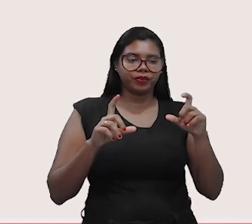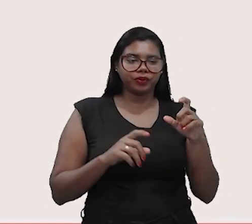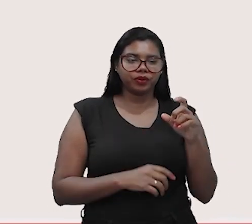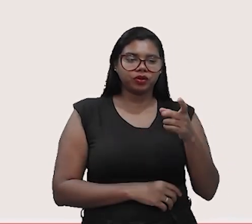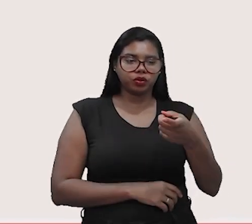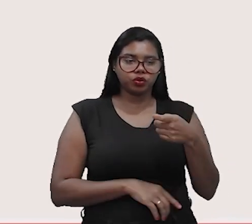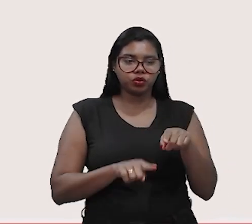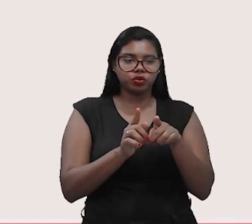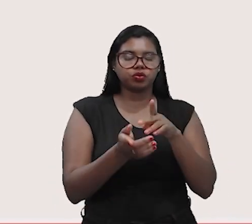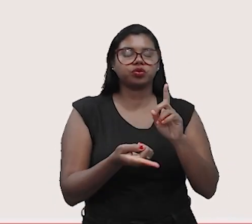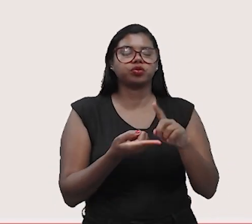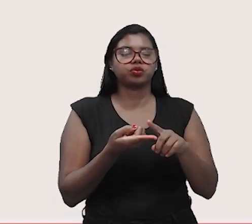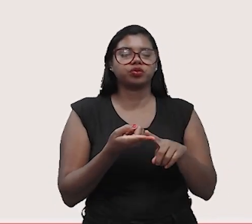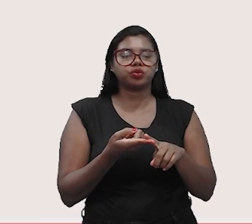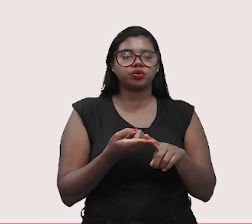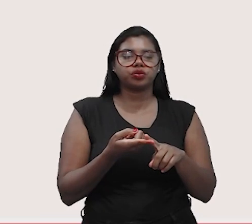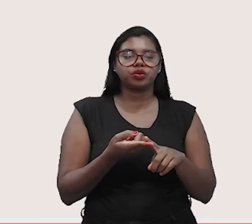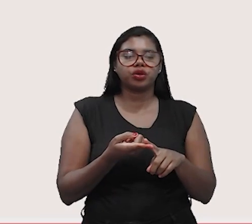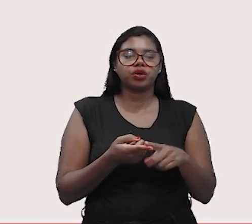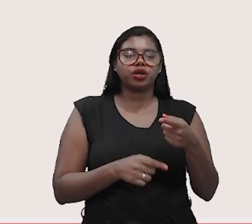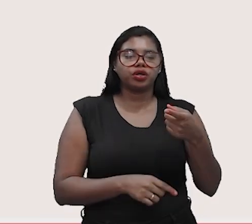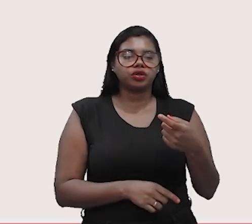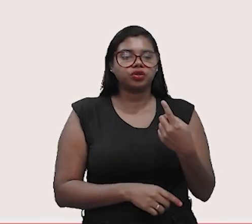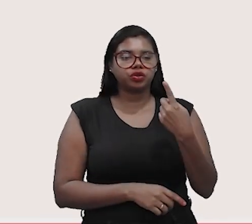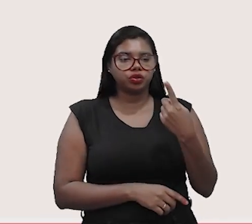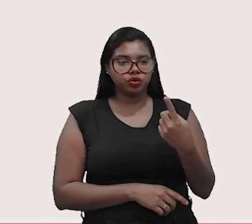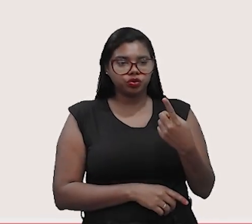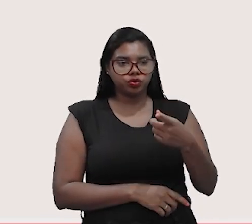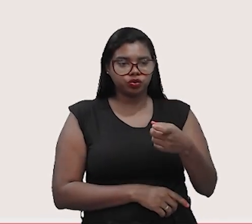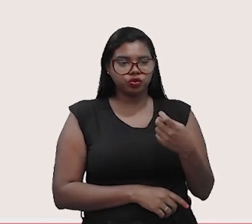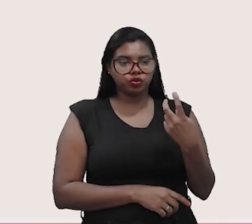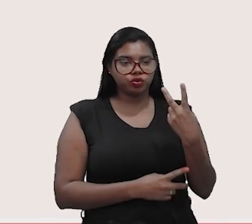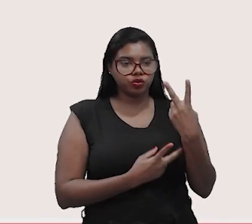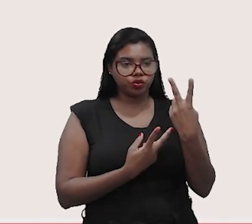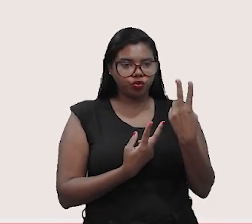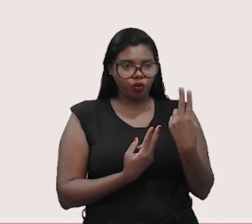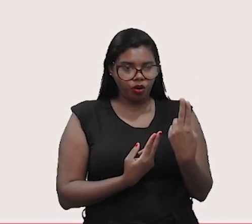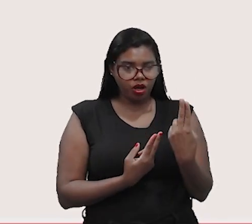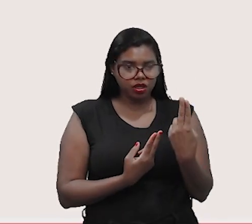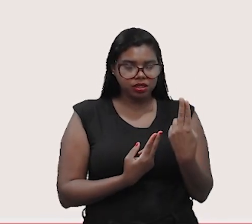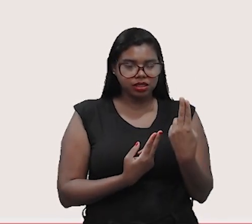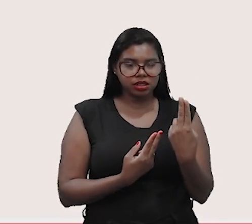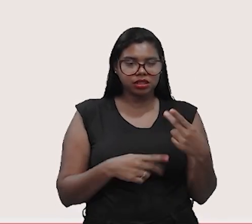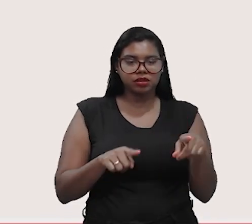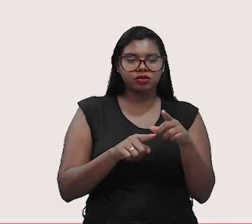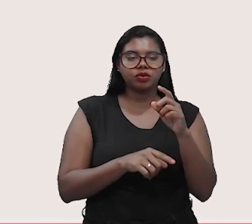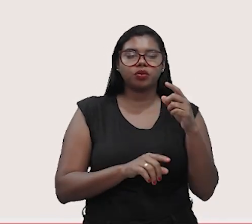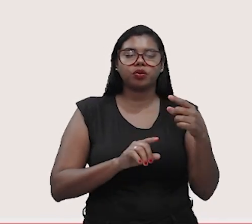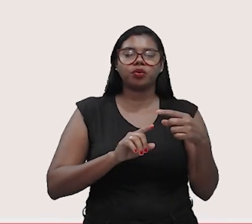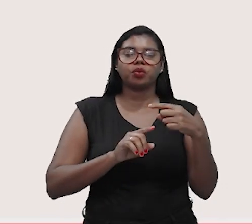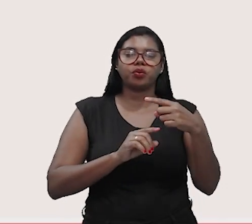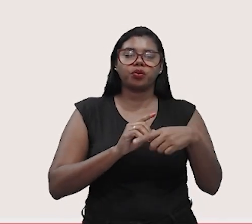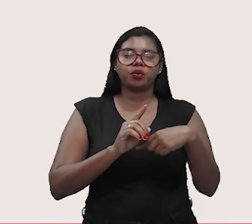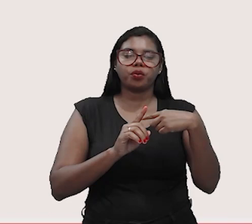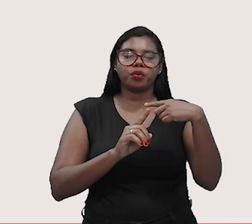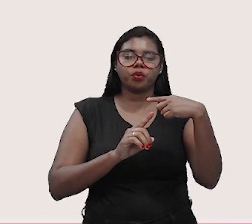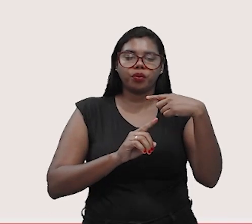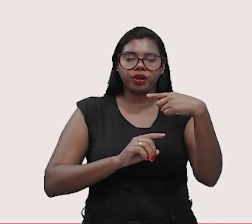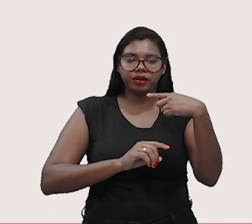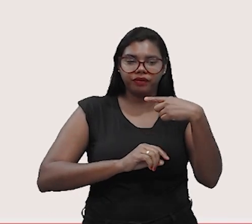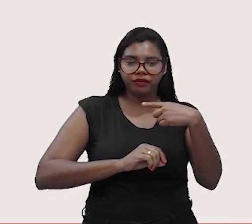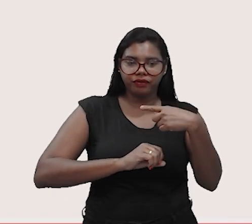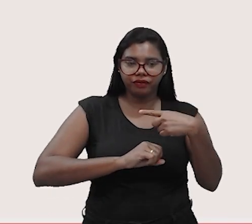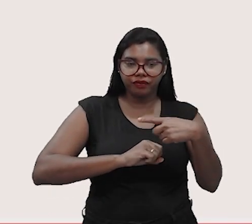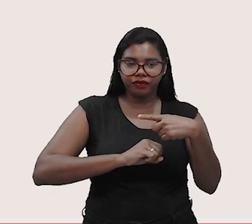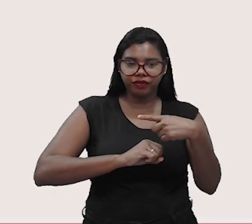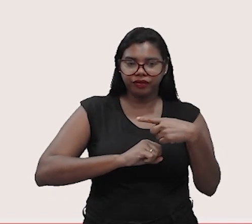eu digo que o ponto x1 e x2 são iguais. Quando A é negativo, olha o que acontece. A parábola